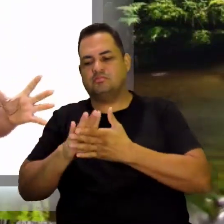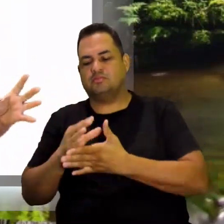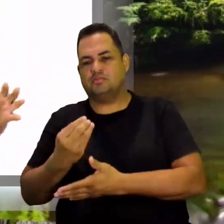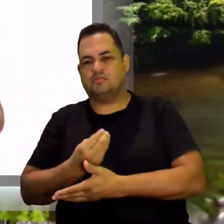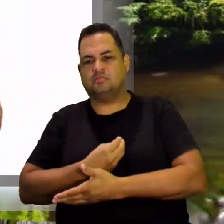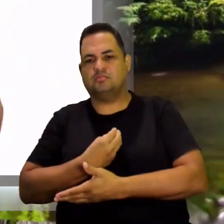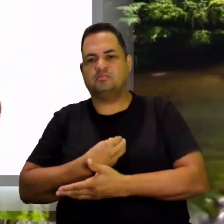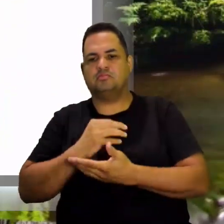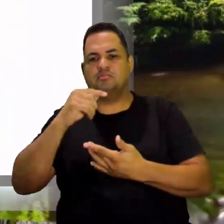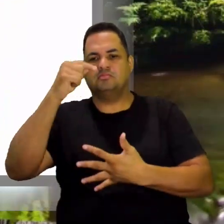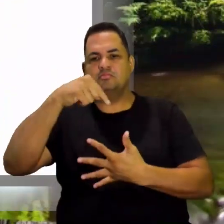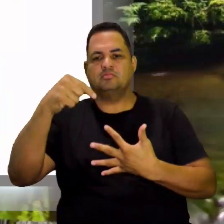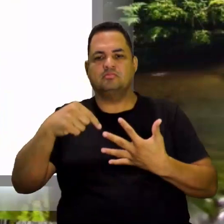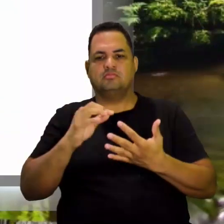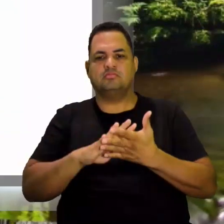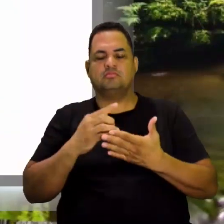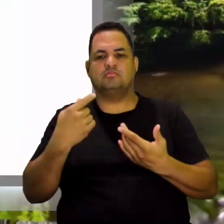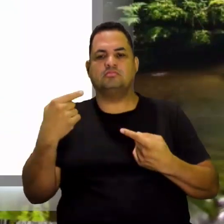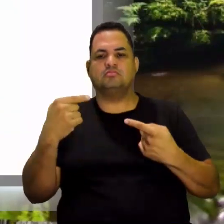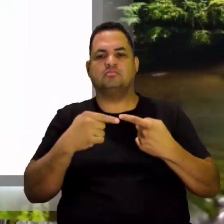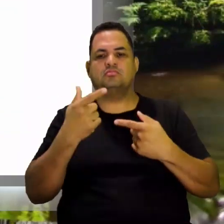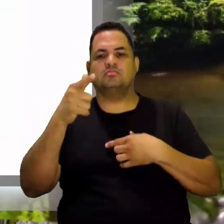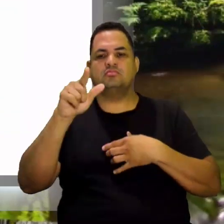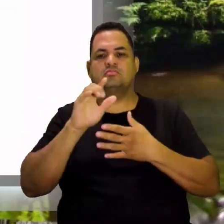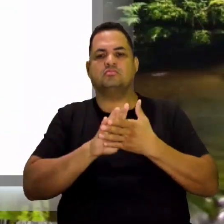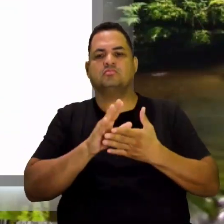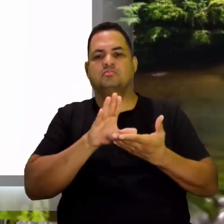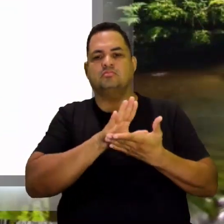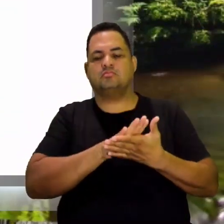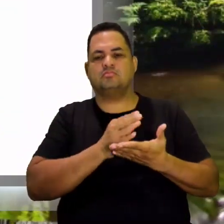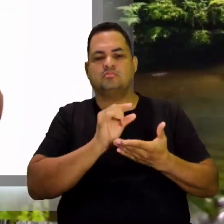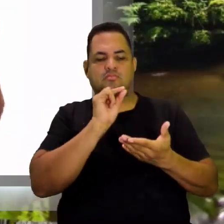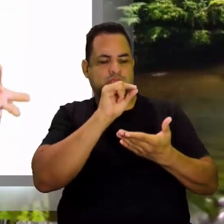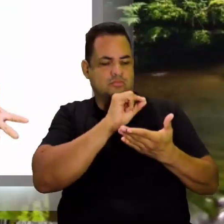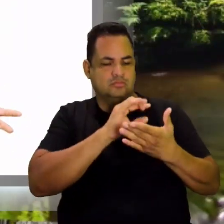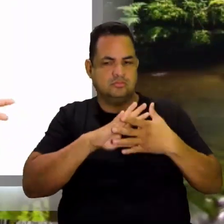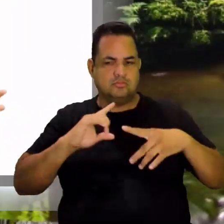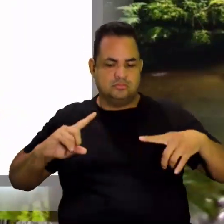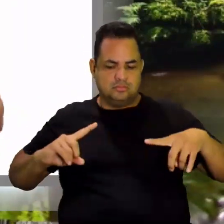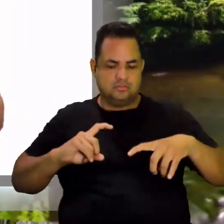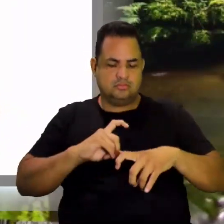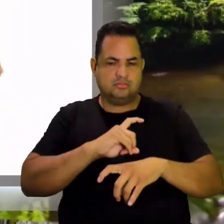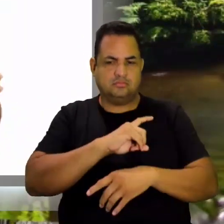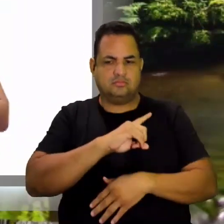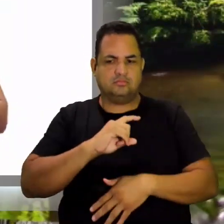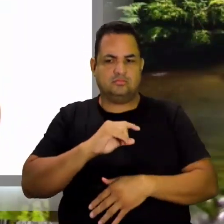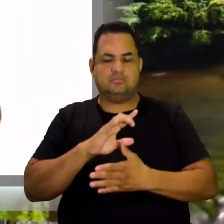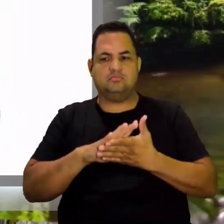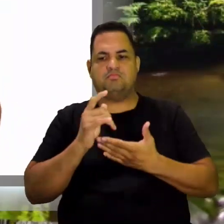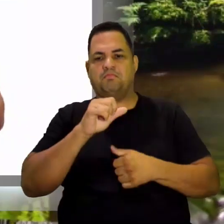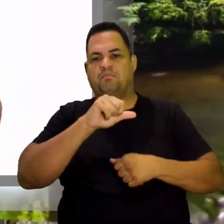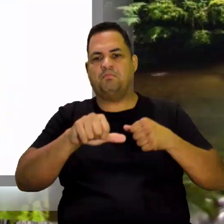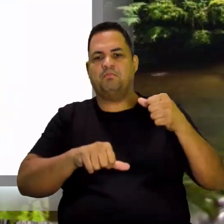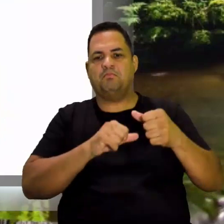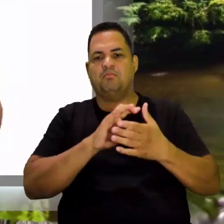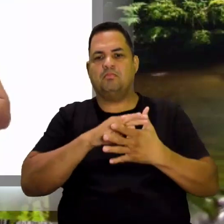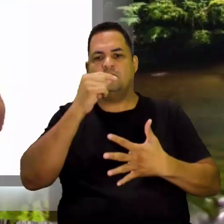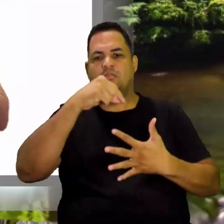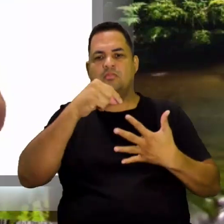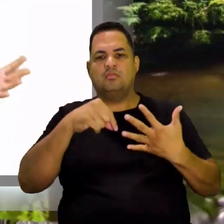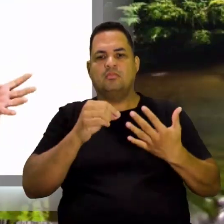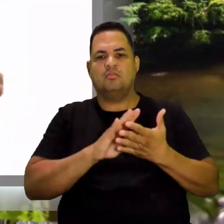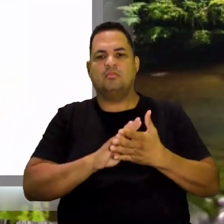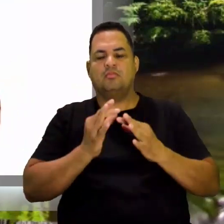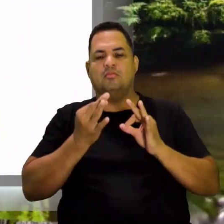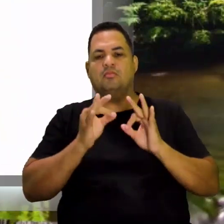de outra espécie. Na recombinação você utiliza trechos de uma bactéria para uma outra bactéria. Então você não vai trocar as espécies,